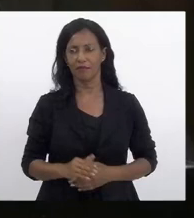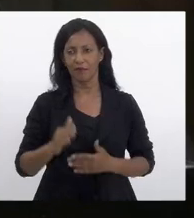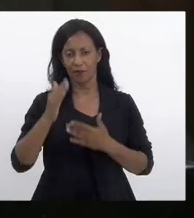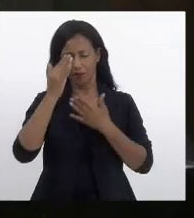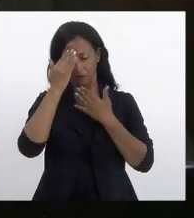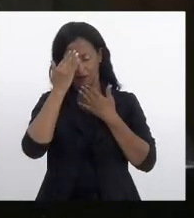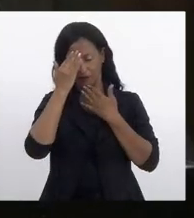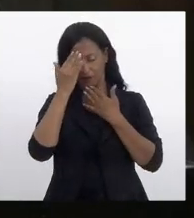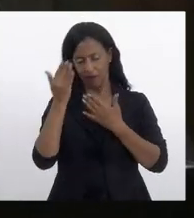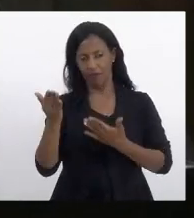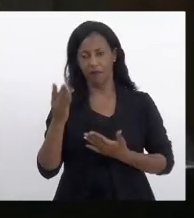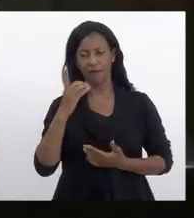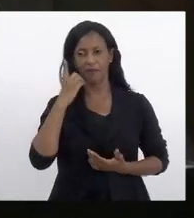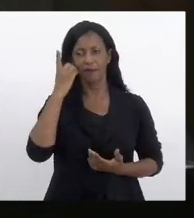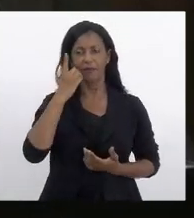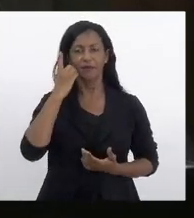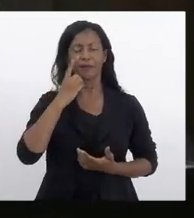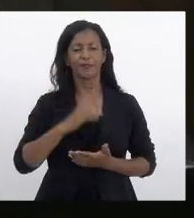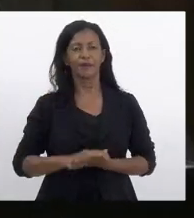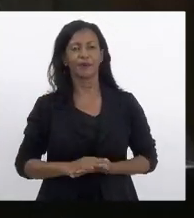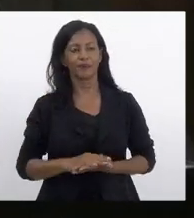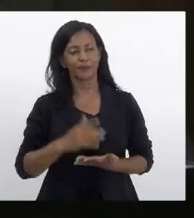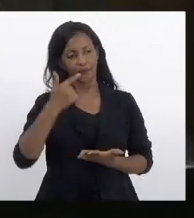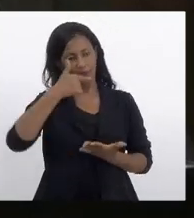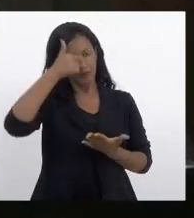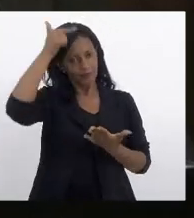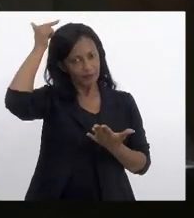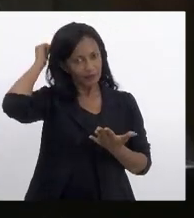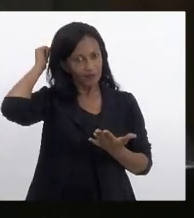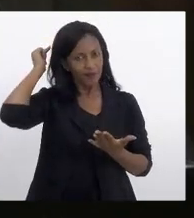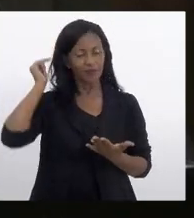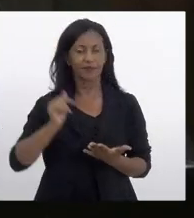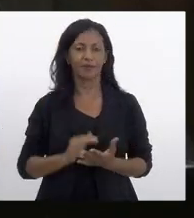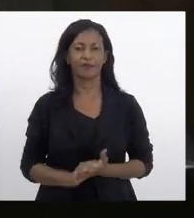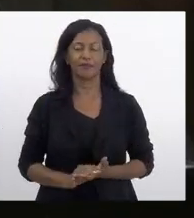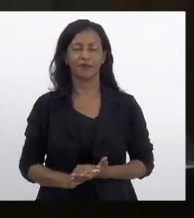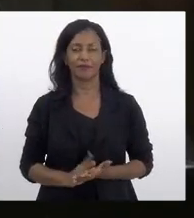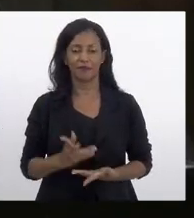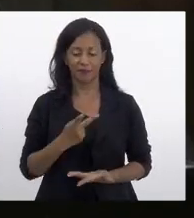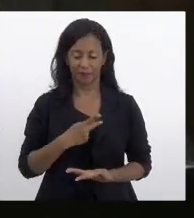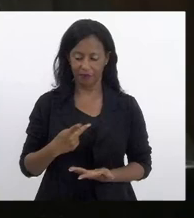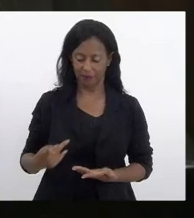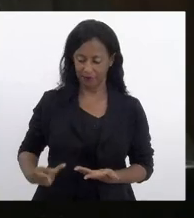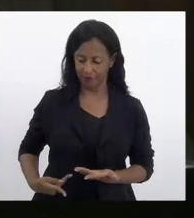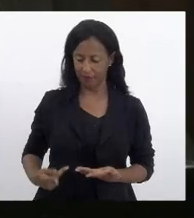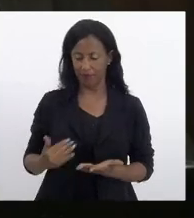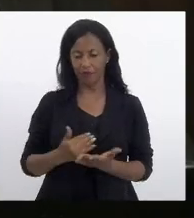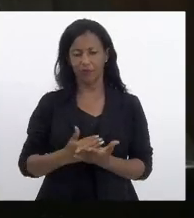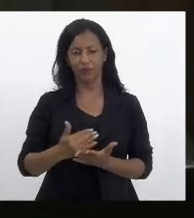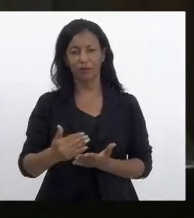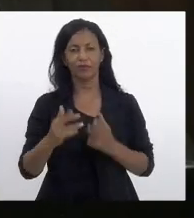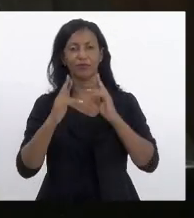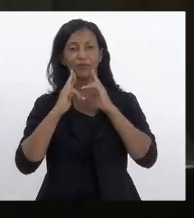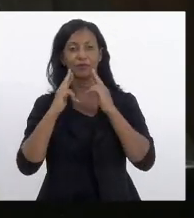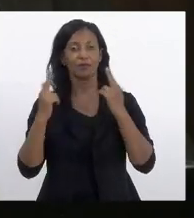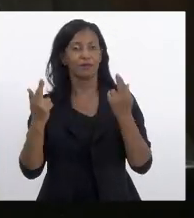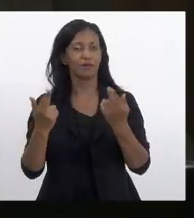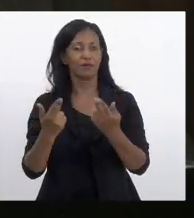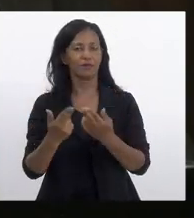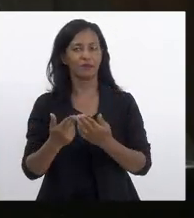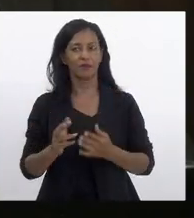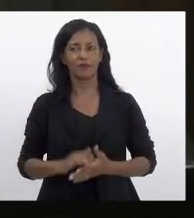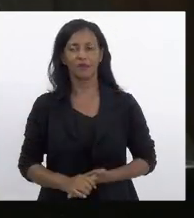Obrigado, deputado Luiz Paulo, que preside este expediente inicial.